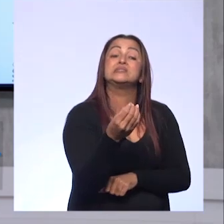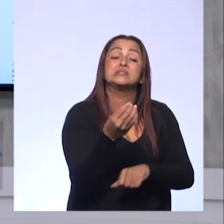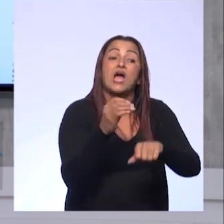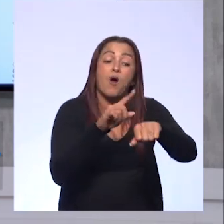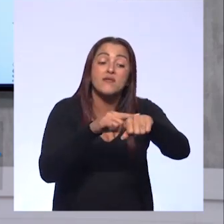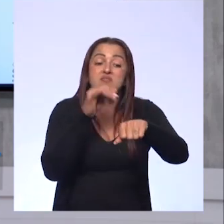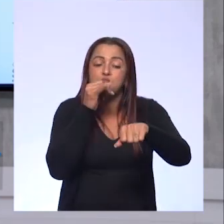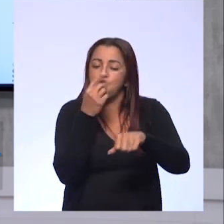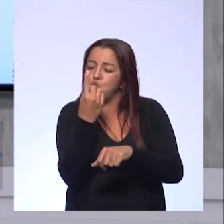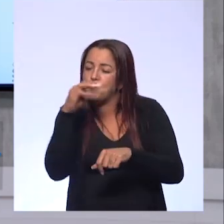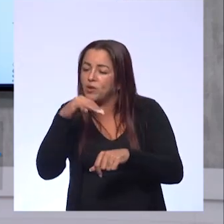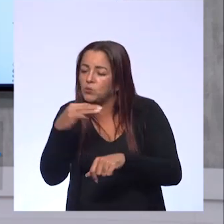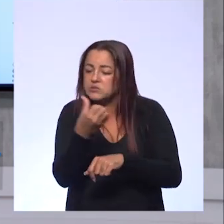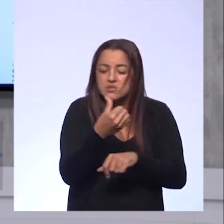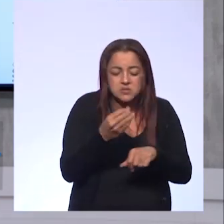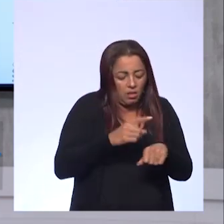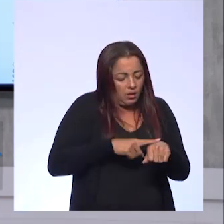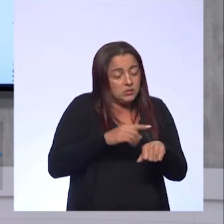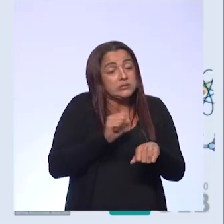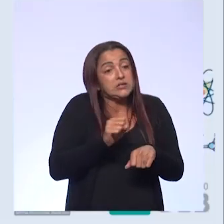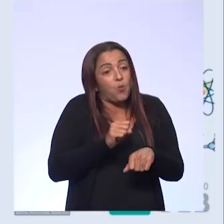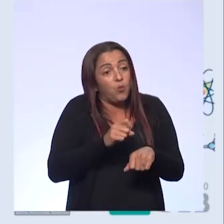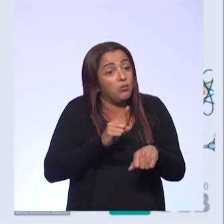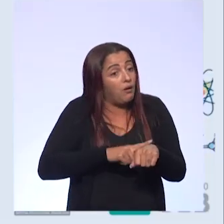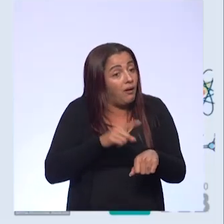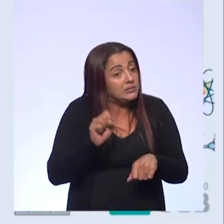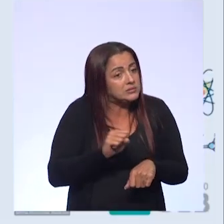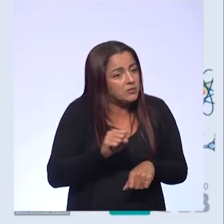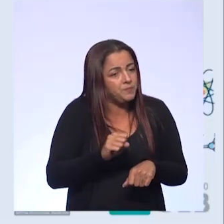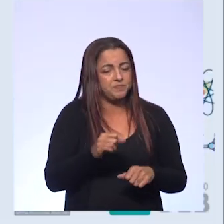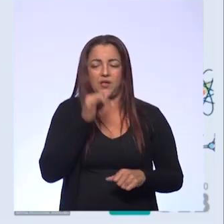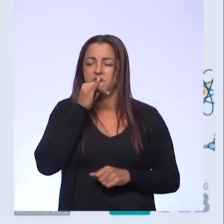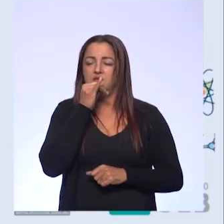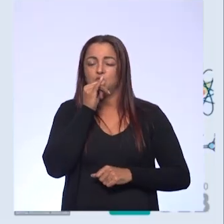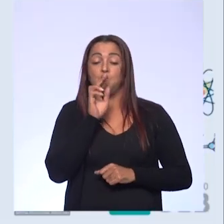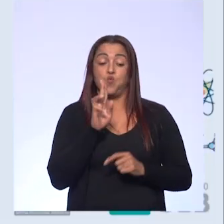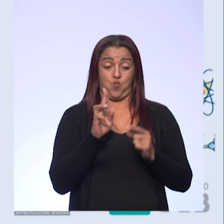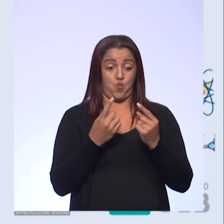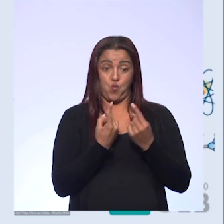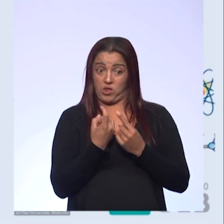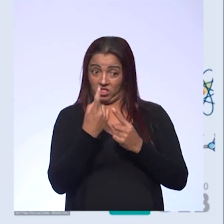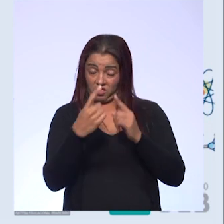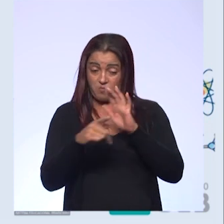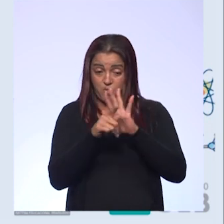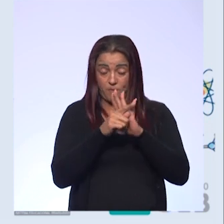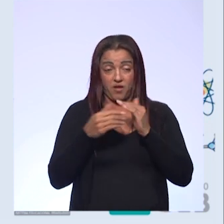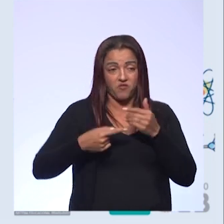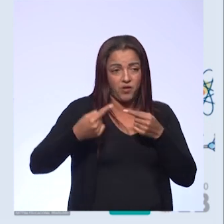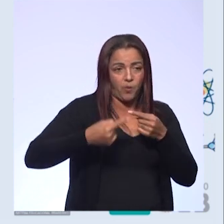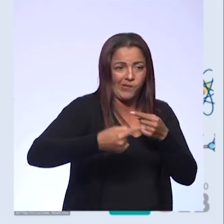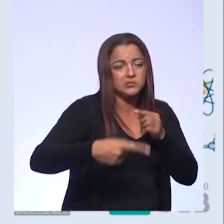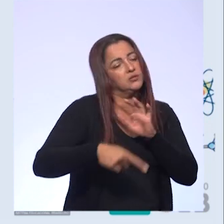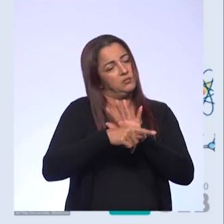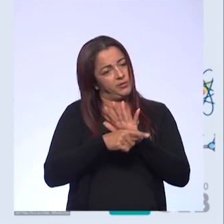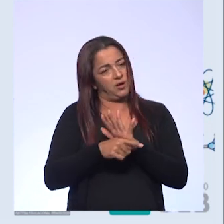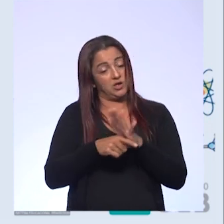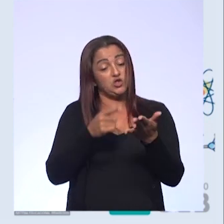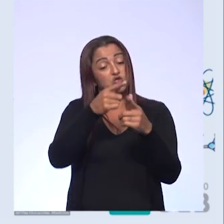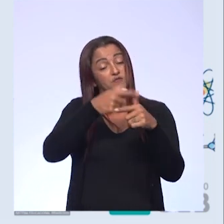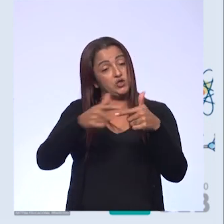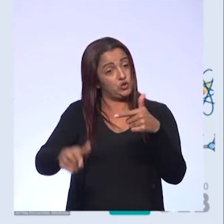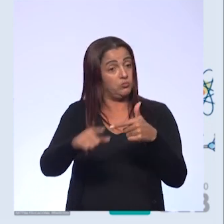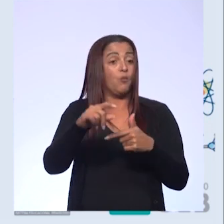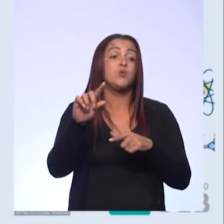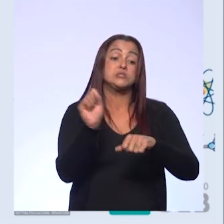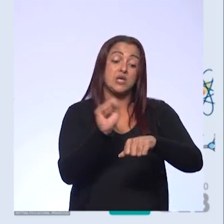então a unidade de frequência é um dividido por segundo e um por segundo vai se chamar Hertz que não